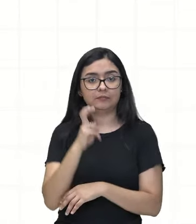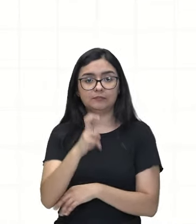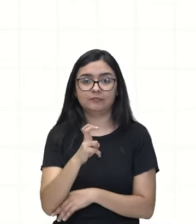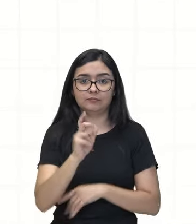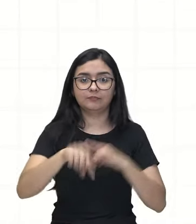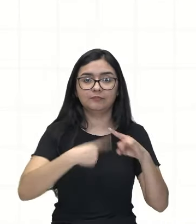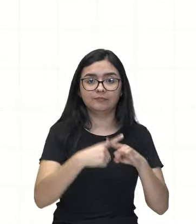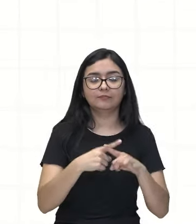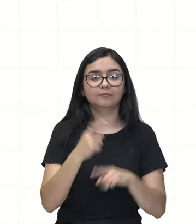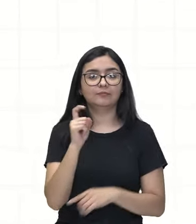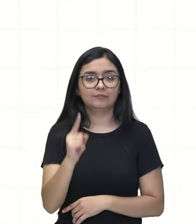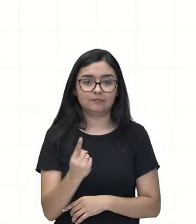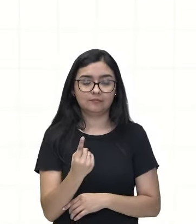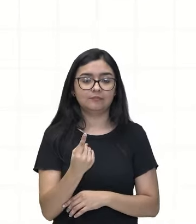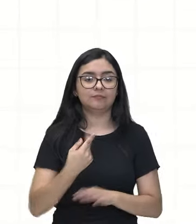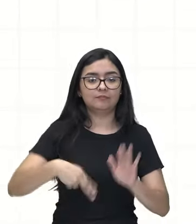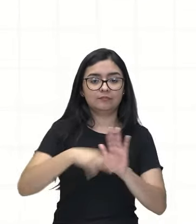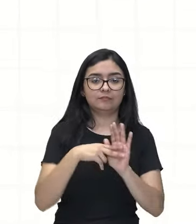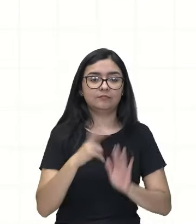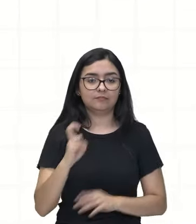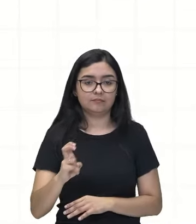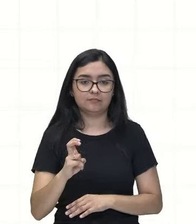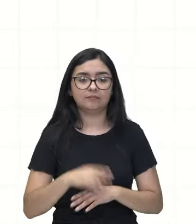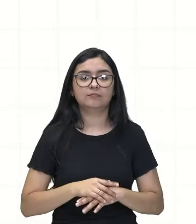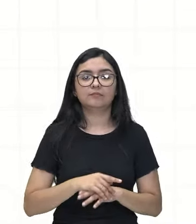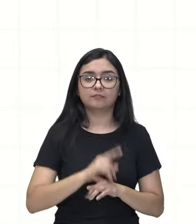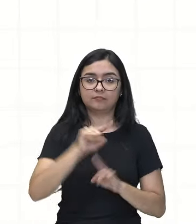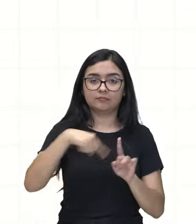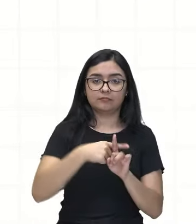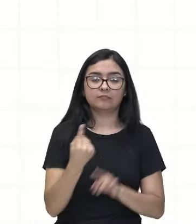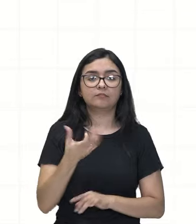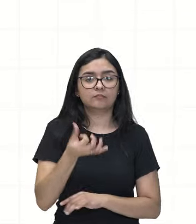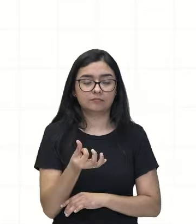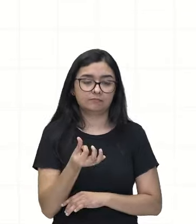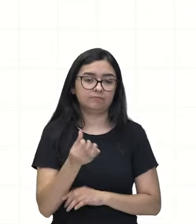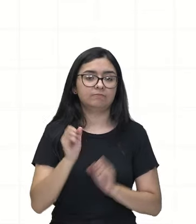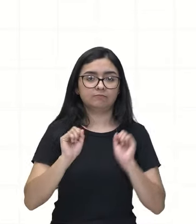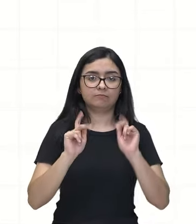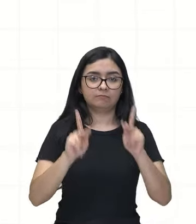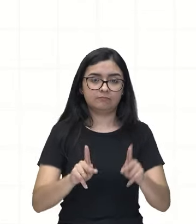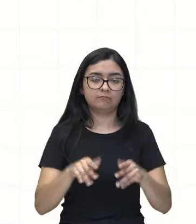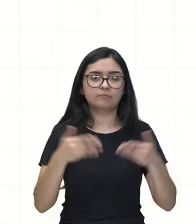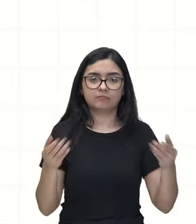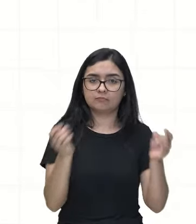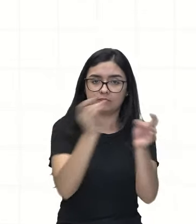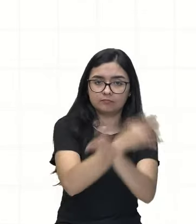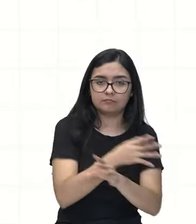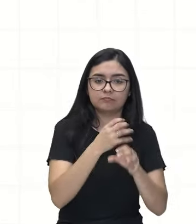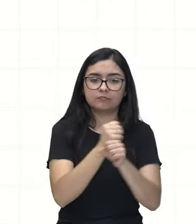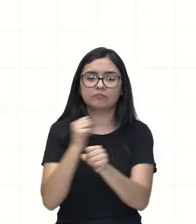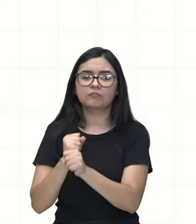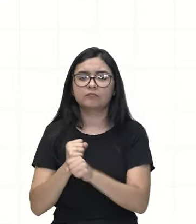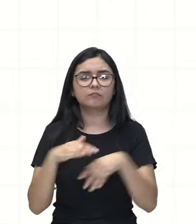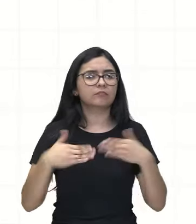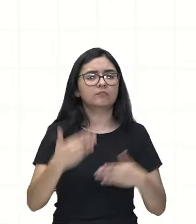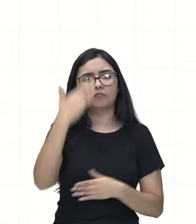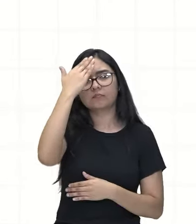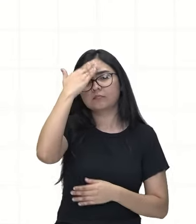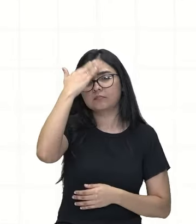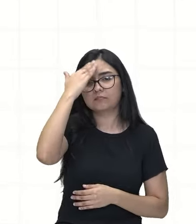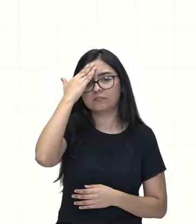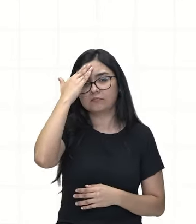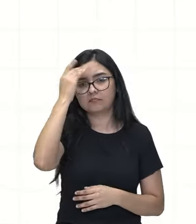é 5, mais 1, 6. Beleza? Dito isto, qual a conclusão que nós temos? A